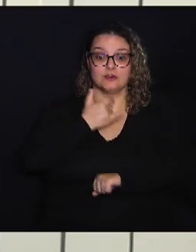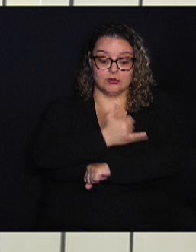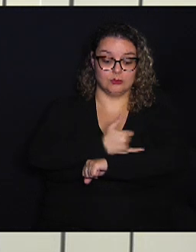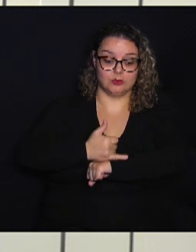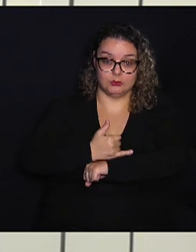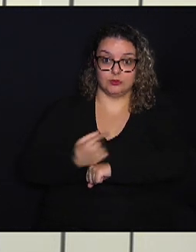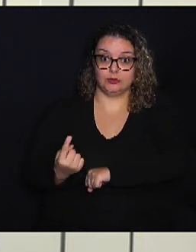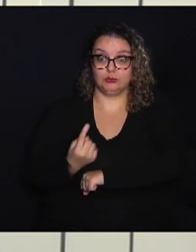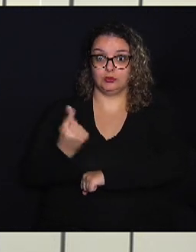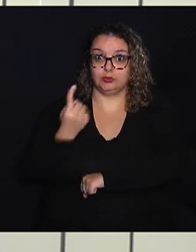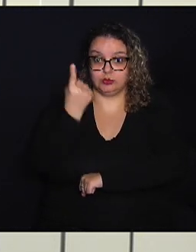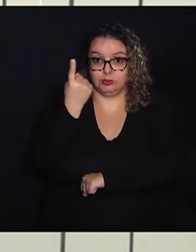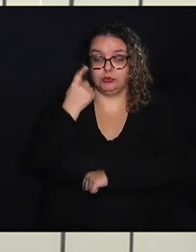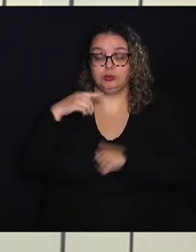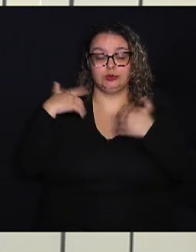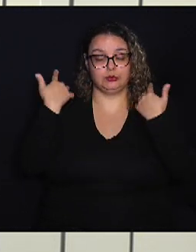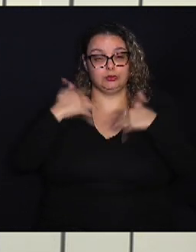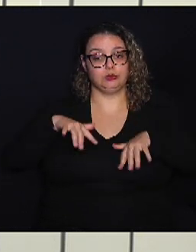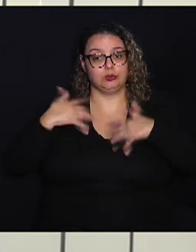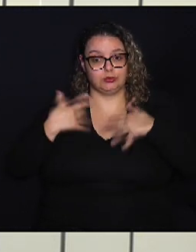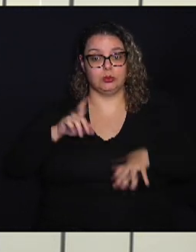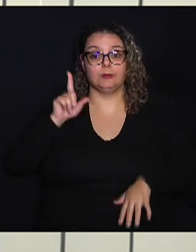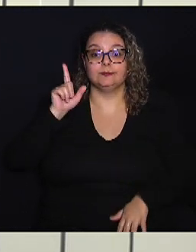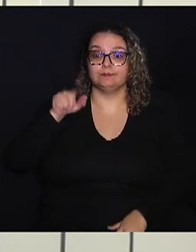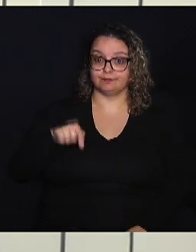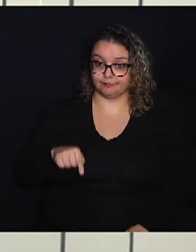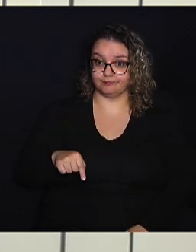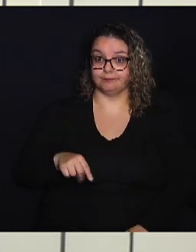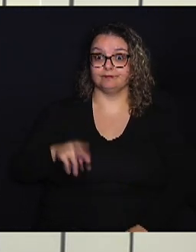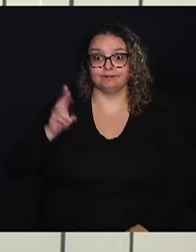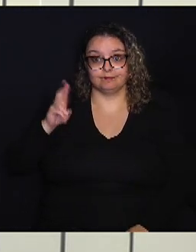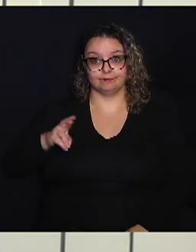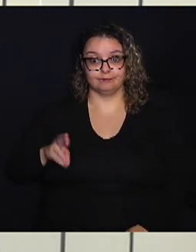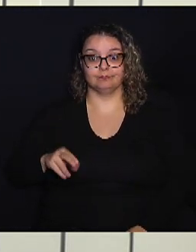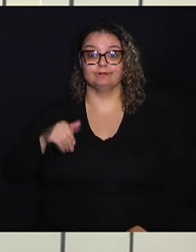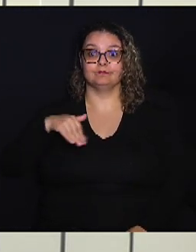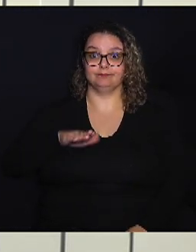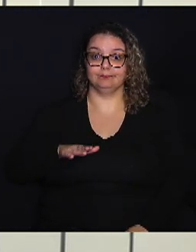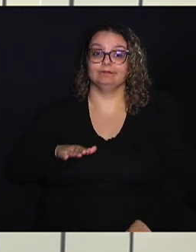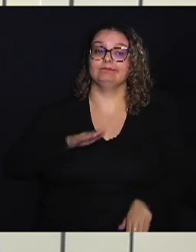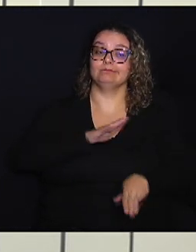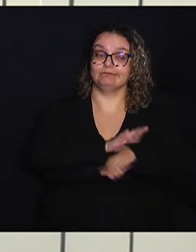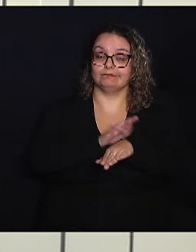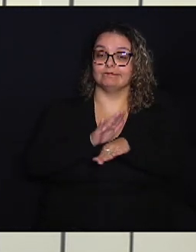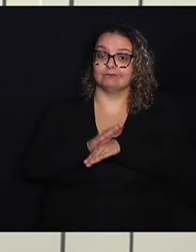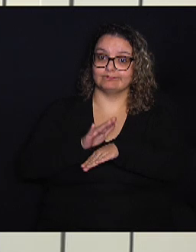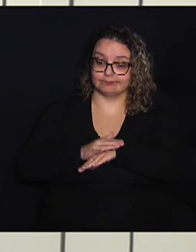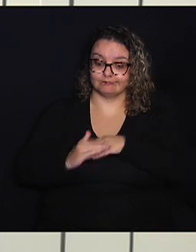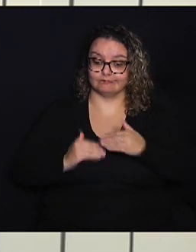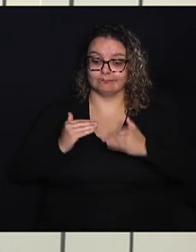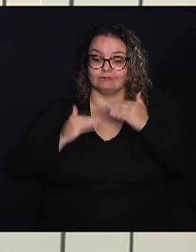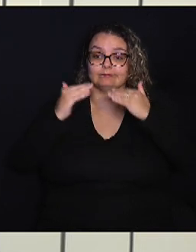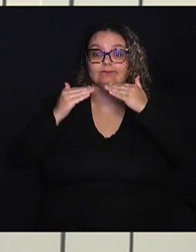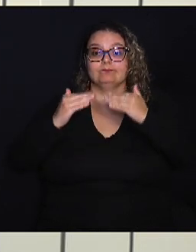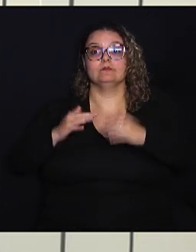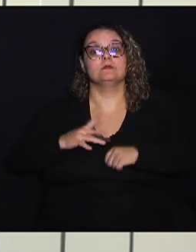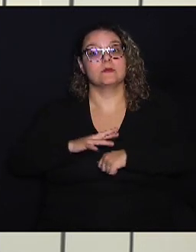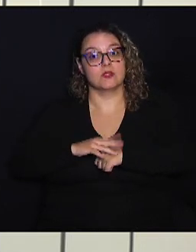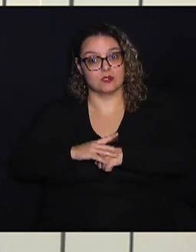alto. O colesterol alto é considerado um dos fatores que mais contribuem para o desenvolvimento de